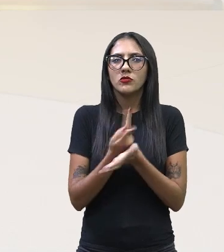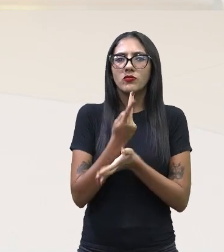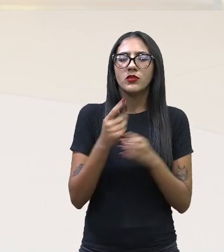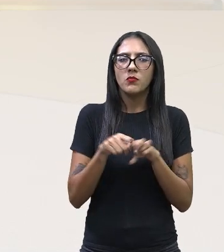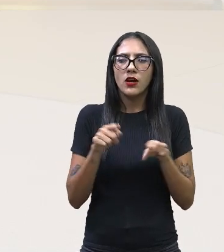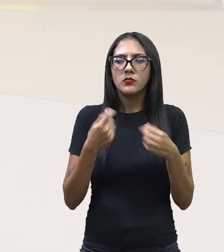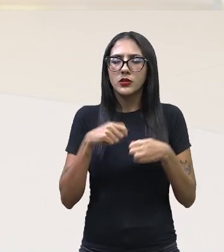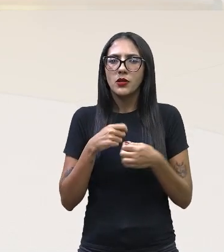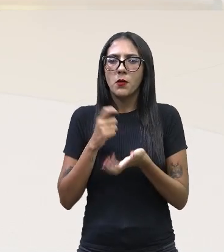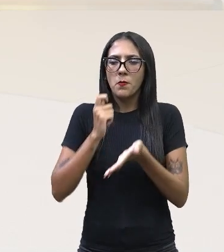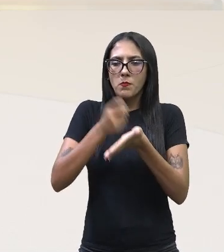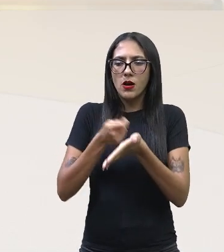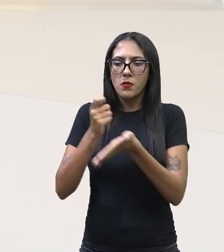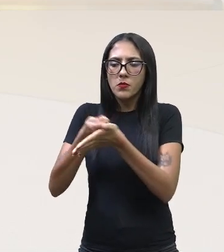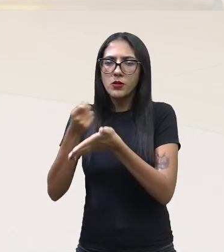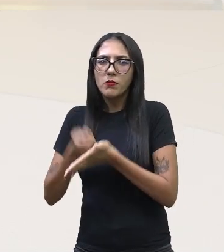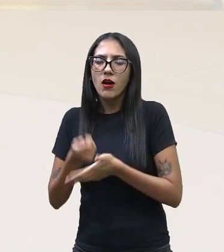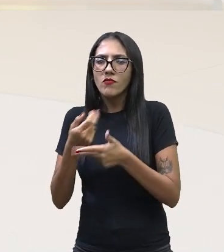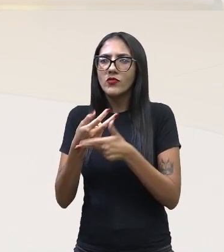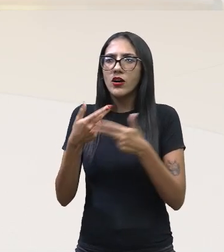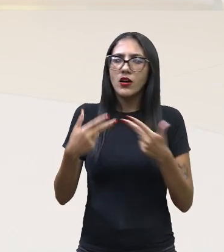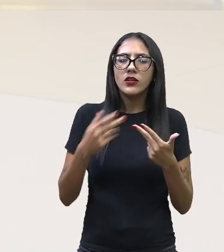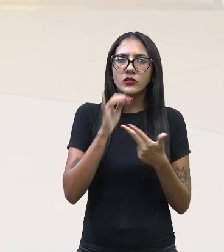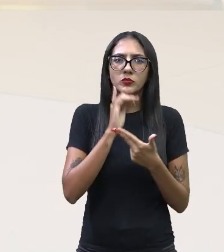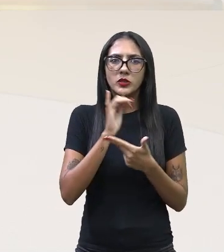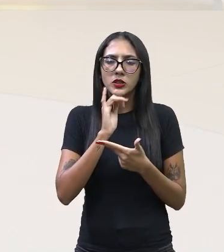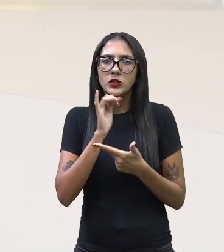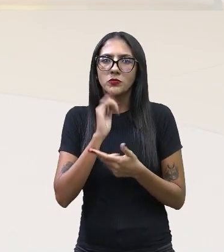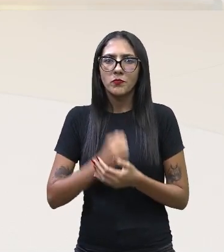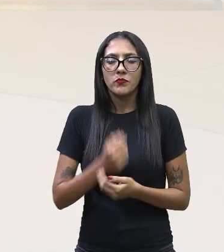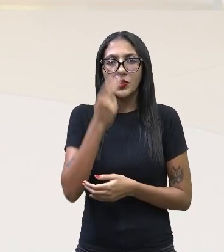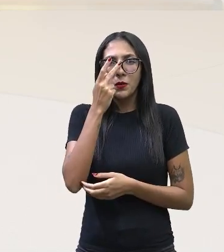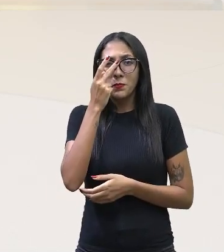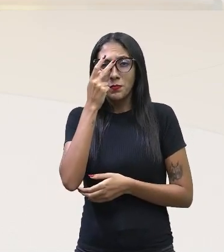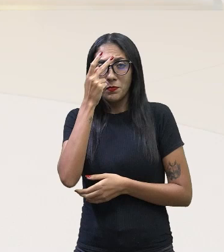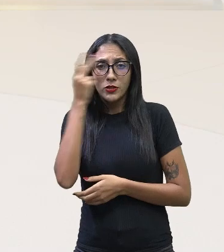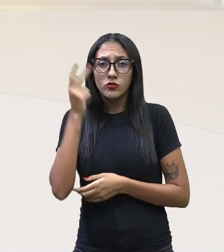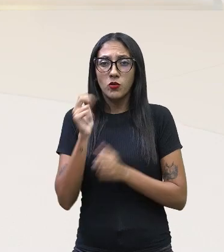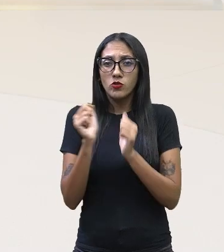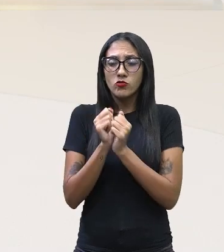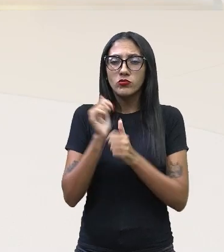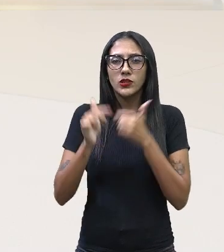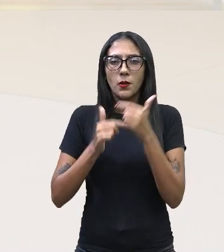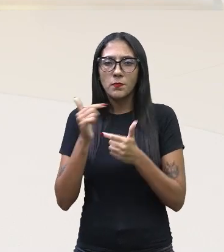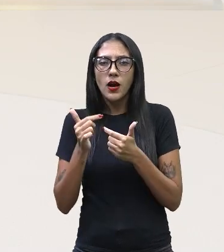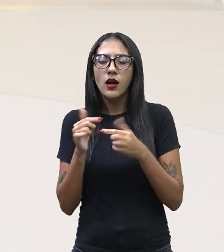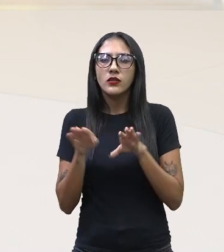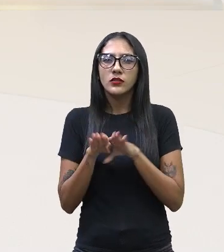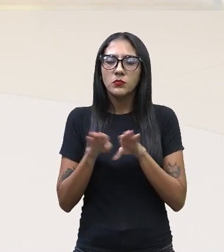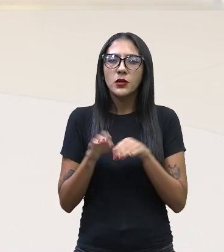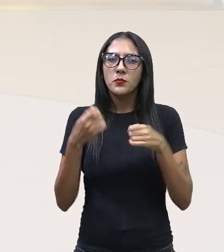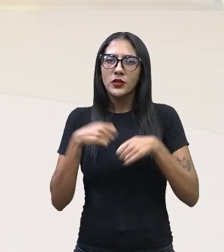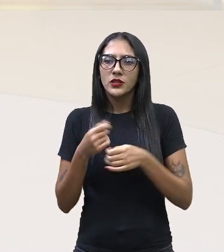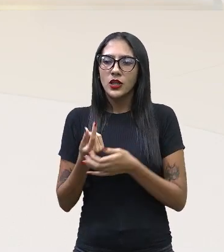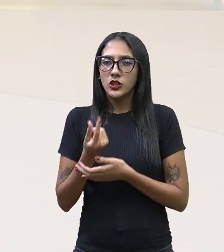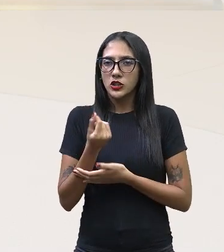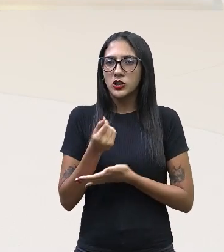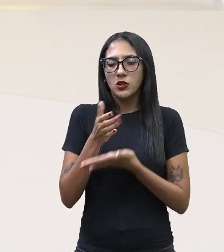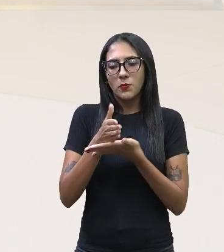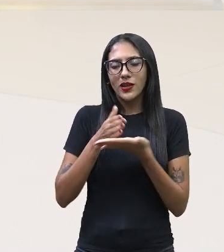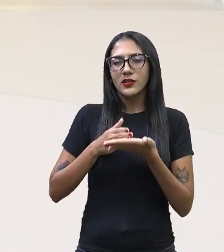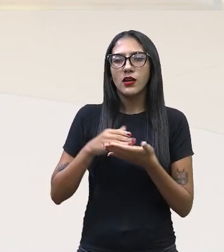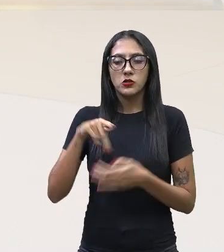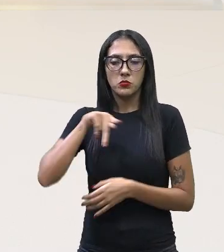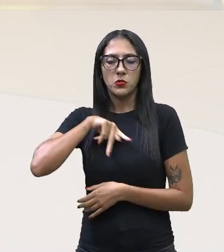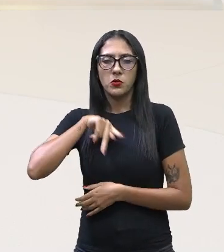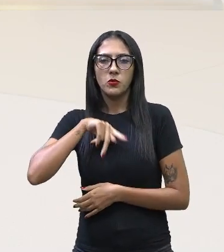pagar fornecedor, você tem que pagar os seus funcionários, você tem que tirar o seu prolabore. Então, como é que vai fazer se você